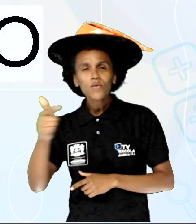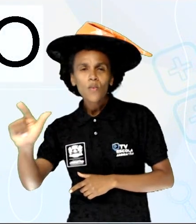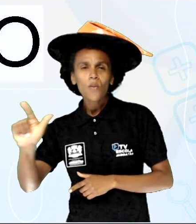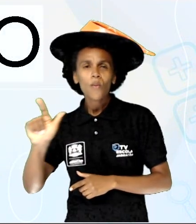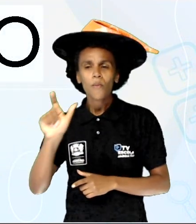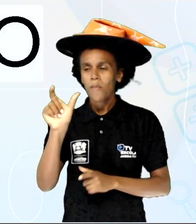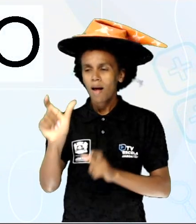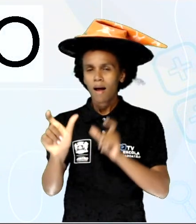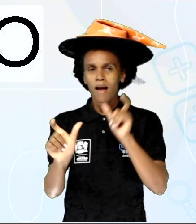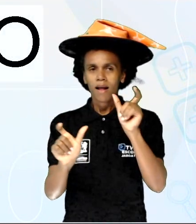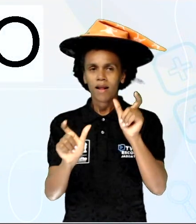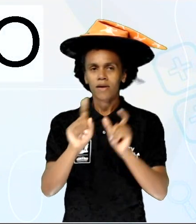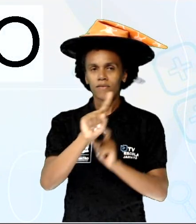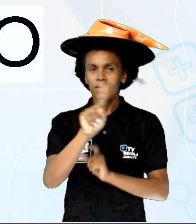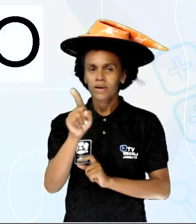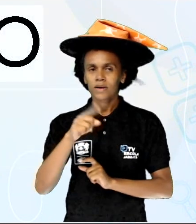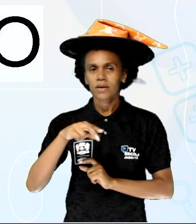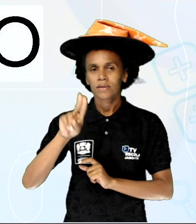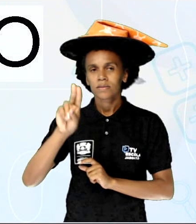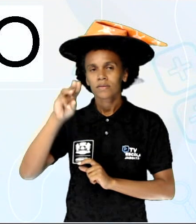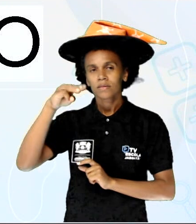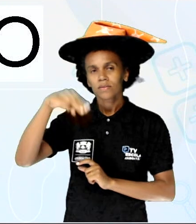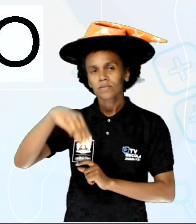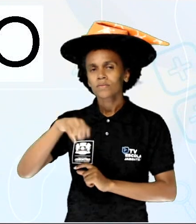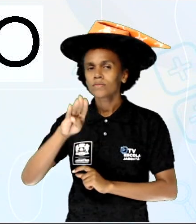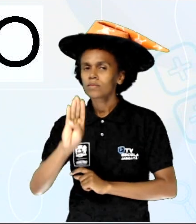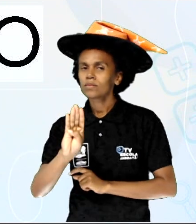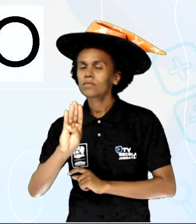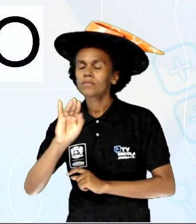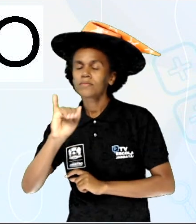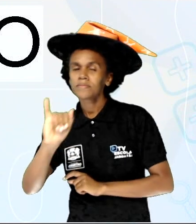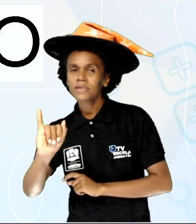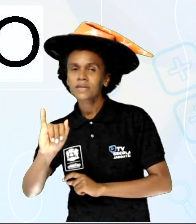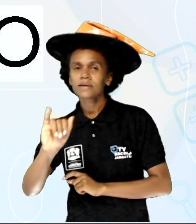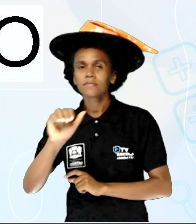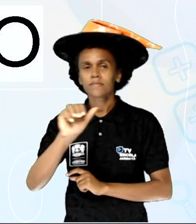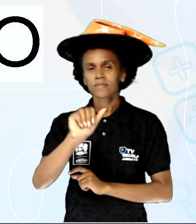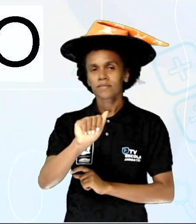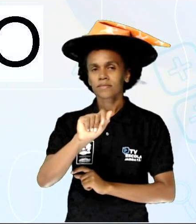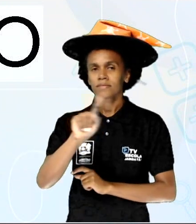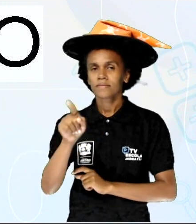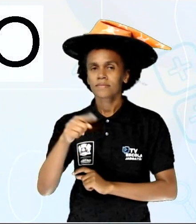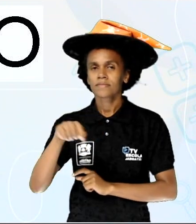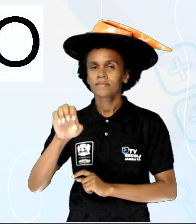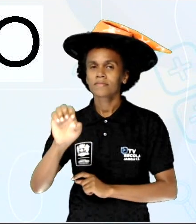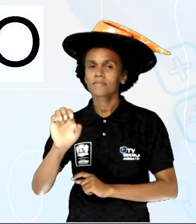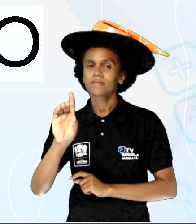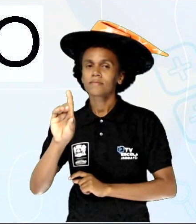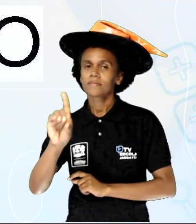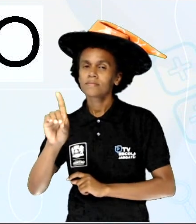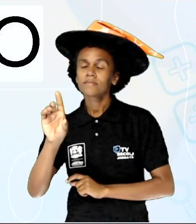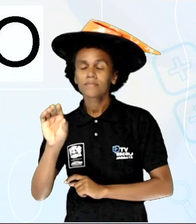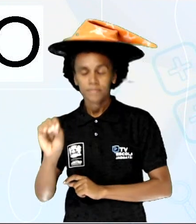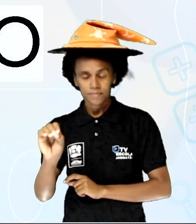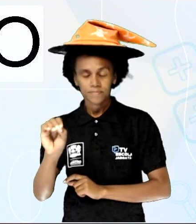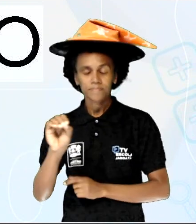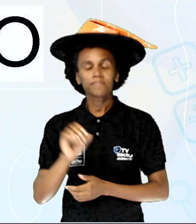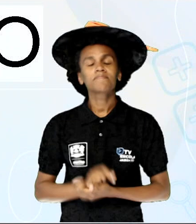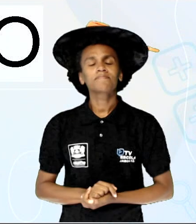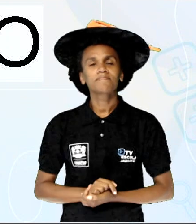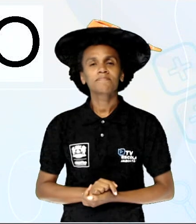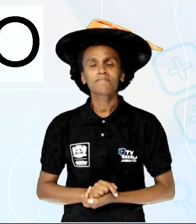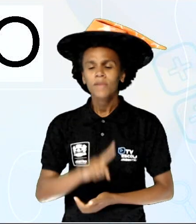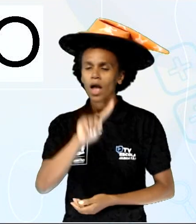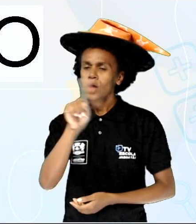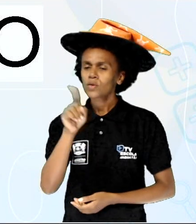palavras ao zumbi azedo essa letrinha com Gilson É parece uma abelha